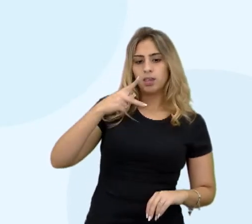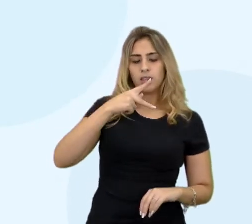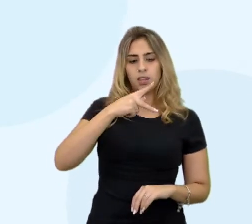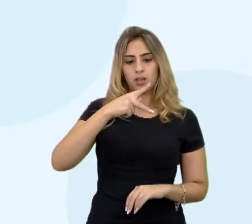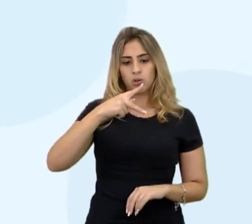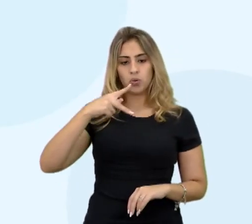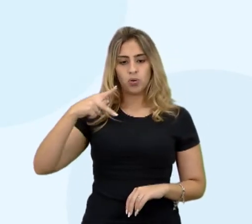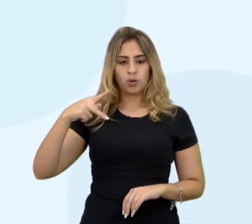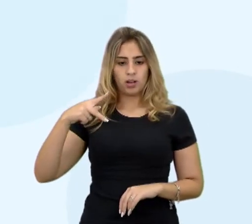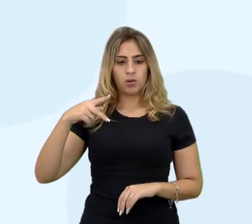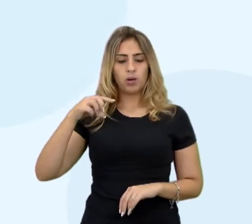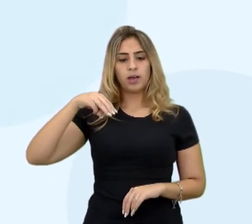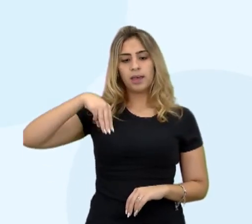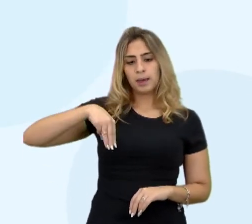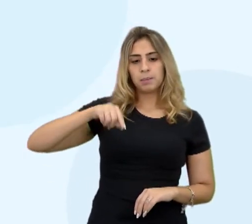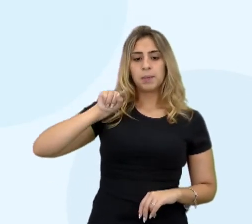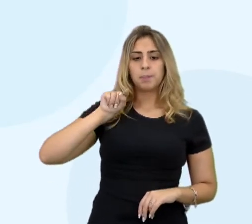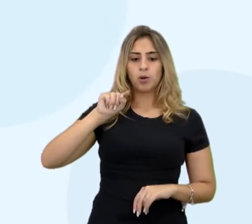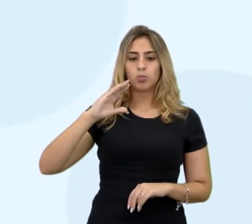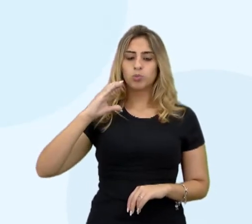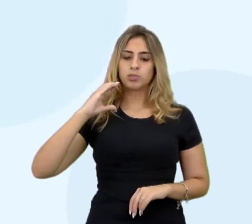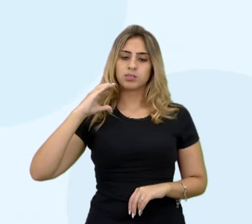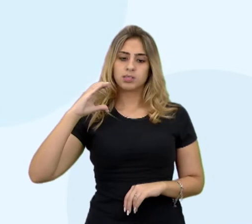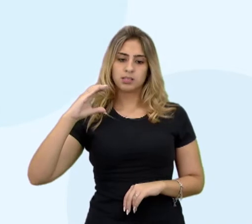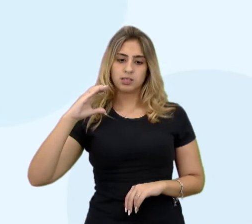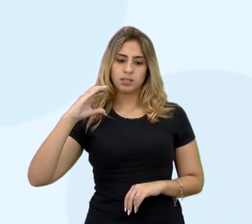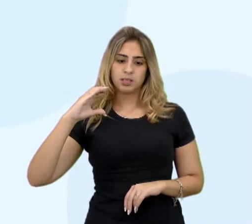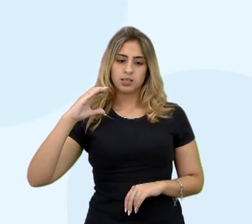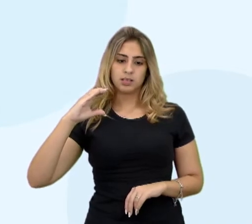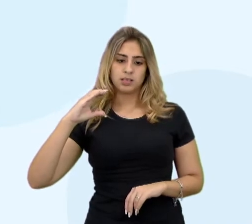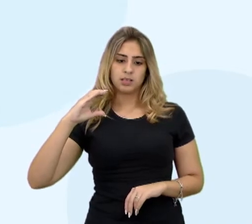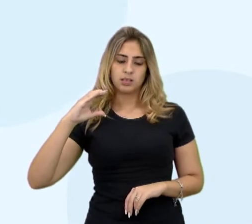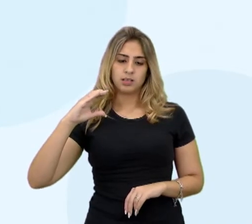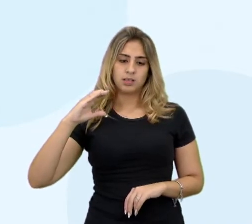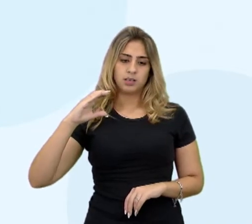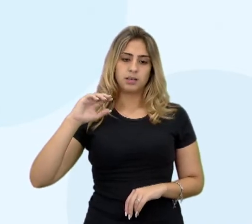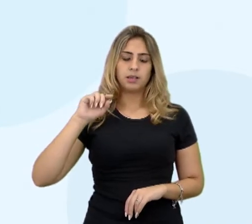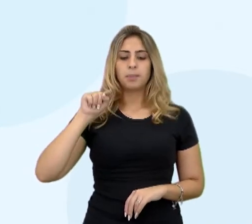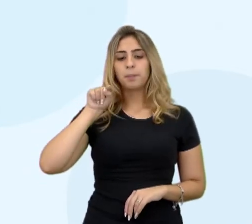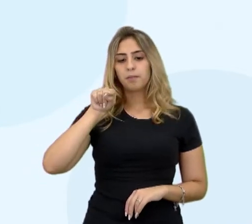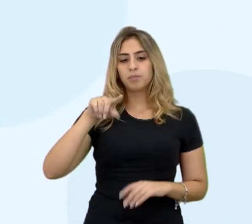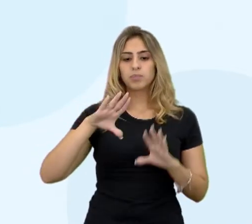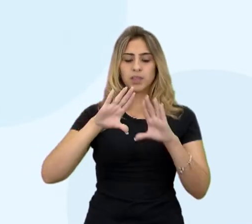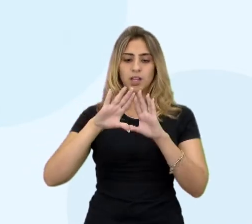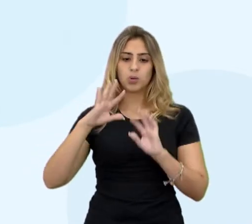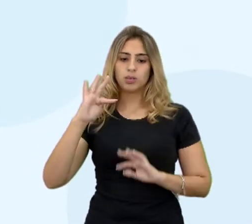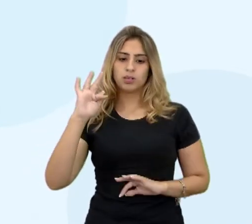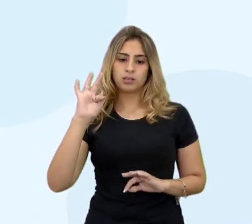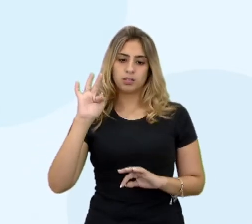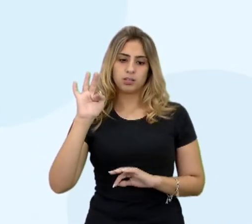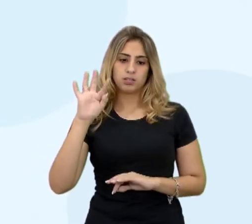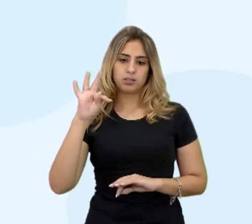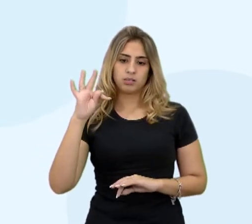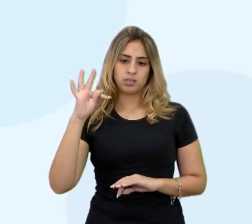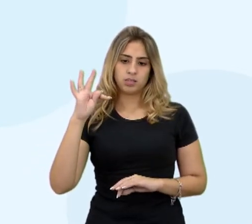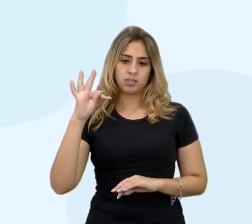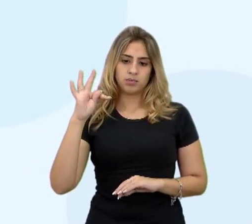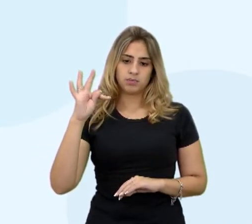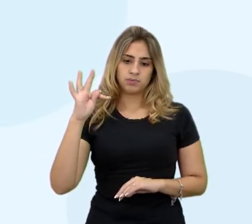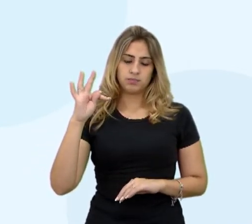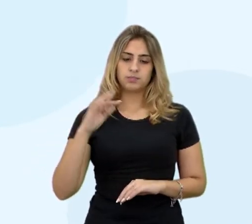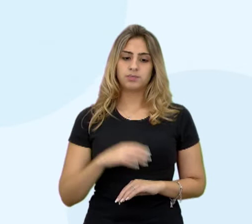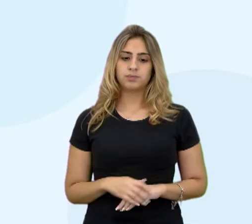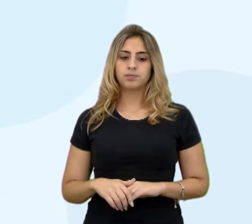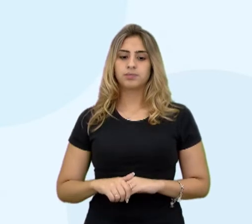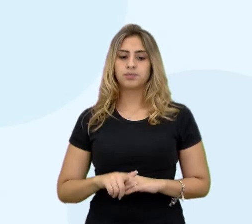a massa, 1 quilo, multiplica pelo calor específico, que eu já vou dizer, e multiplica pelo quanto vai variar a temperatura. Nesse caso